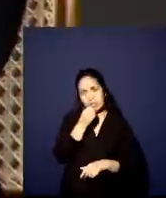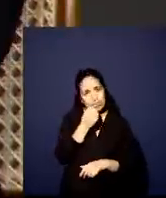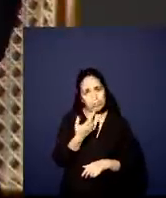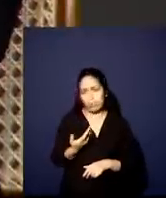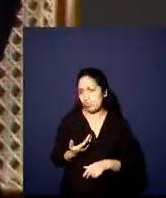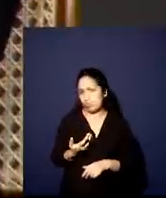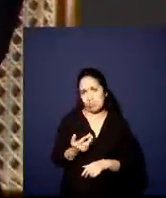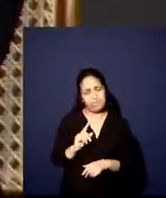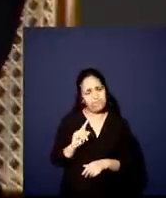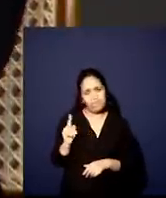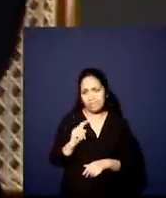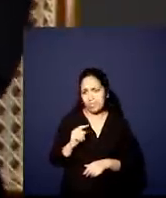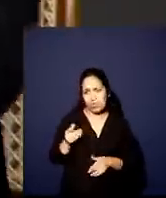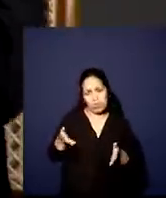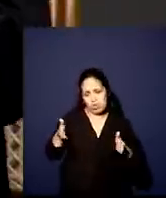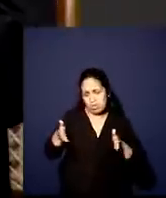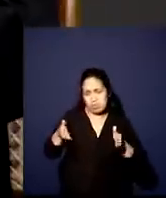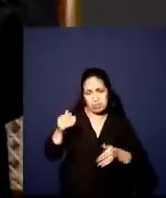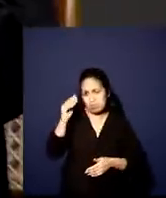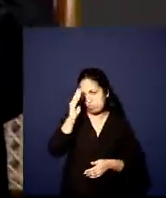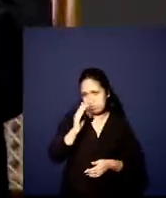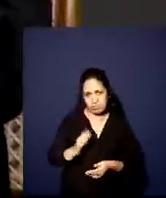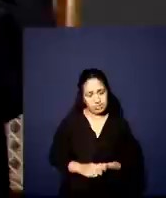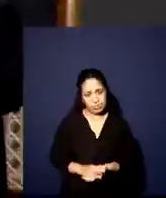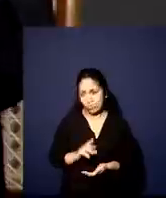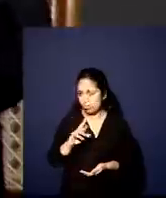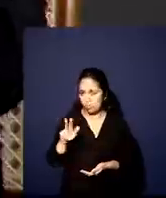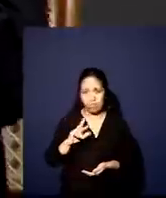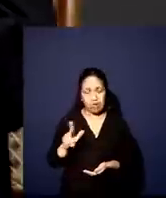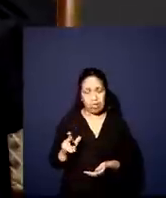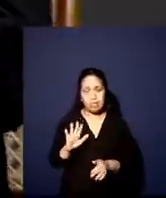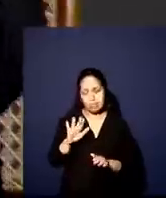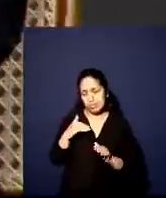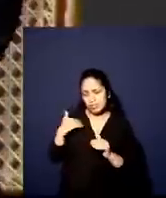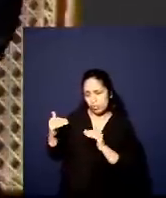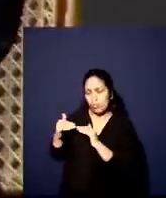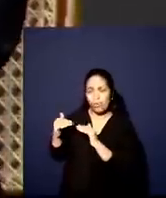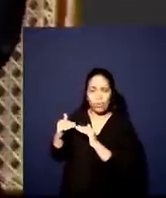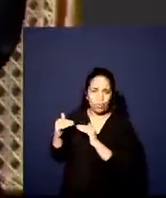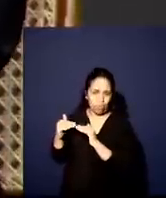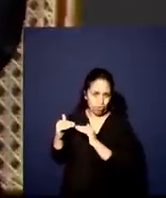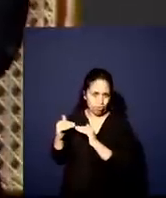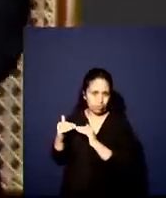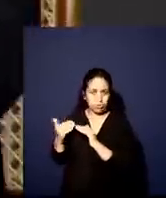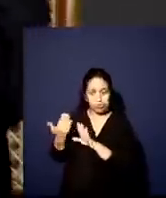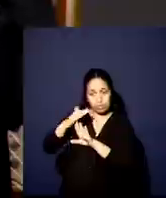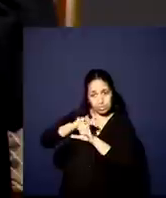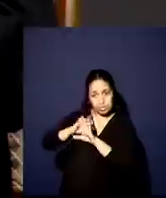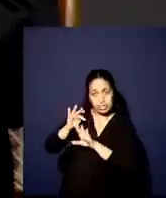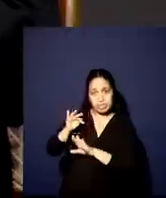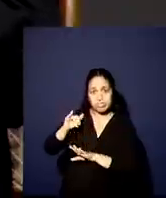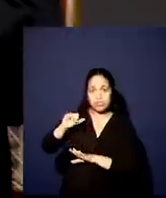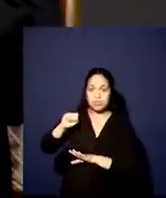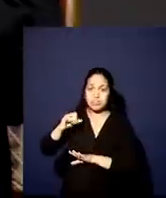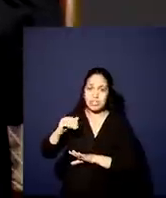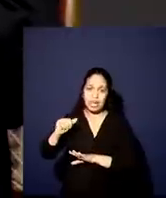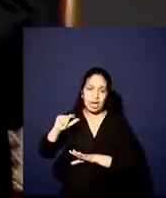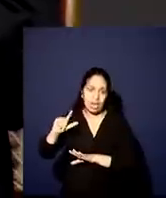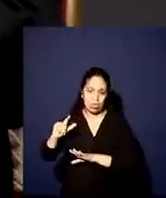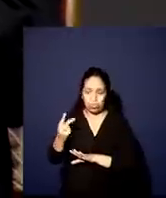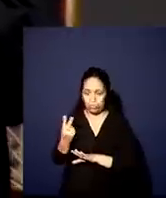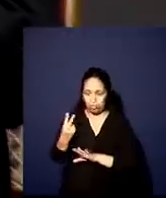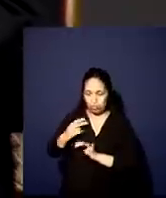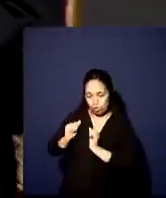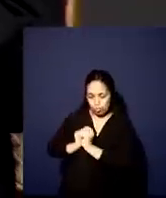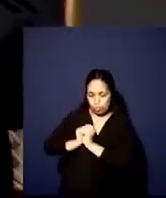no atual momento que a gente está, né? Mas, enfim, concordo que tem que ter um arcabouço fiscal crível, né? Os dois